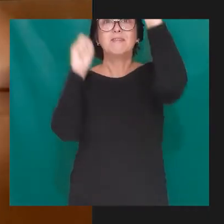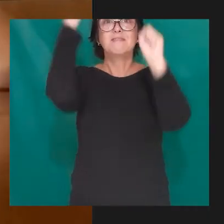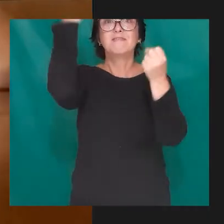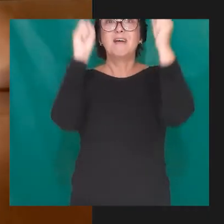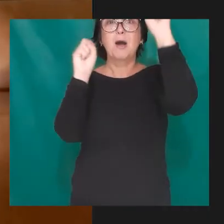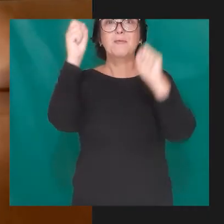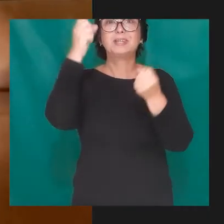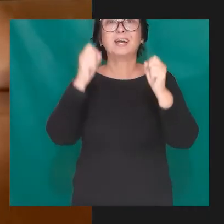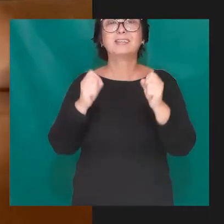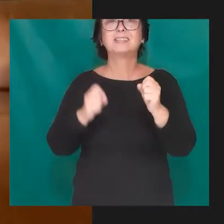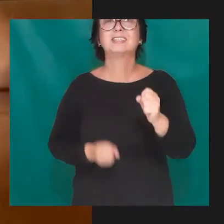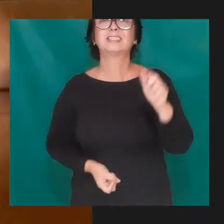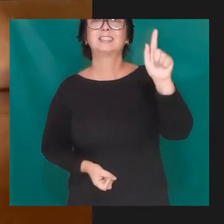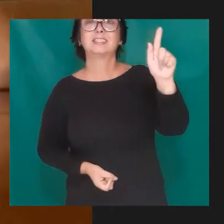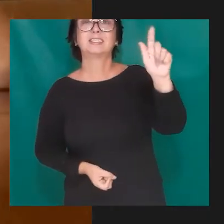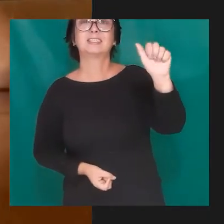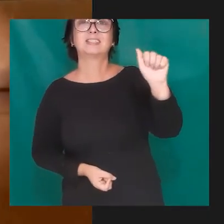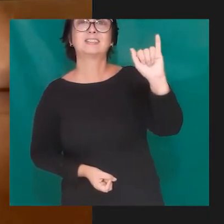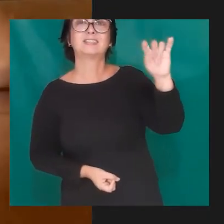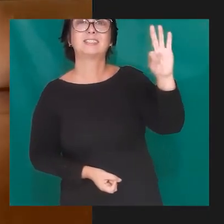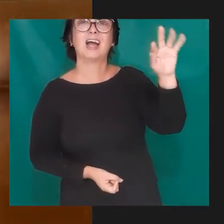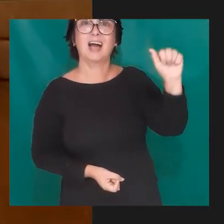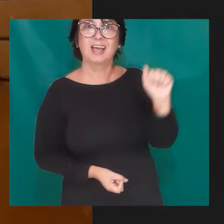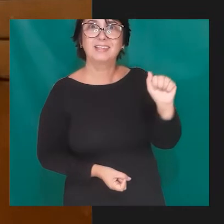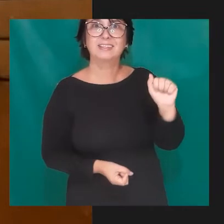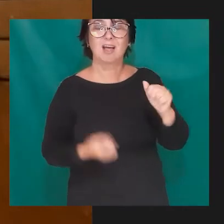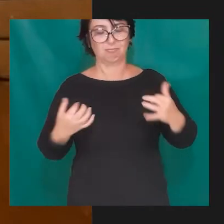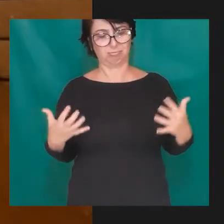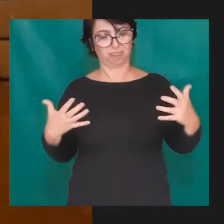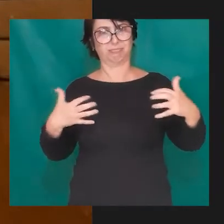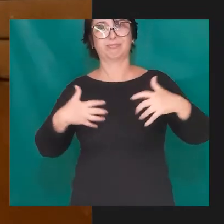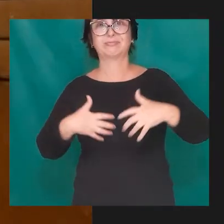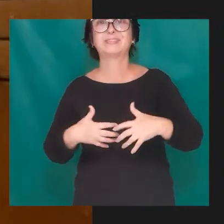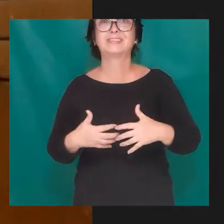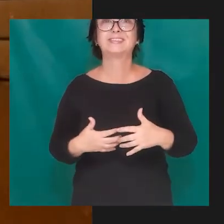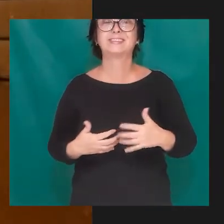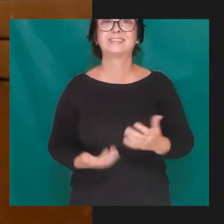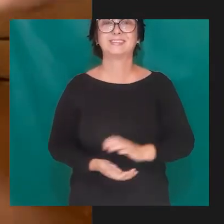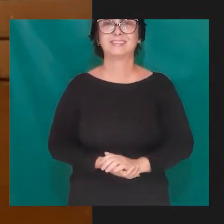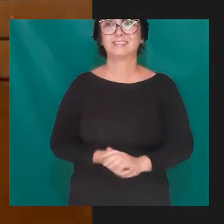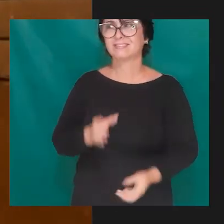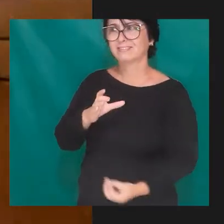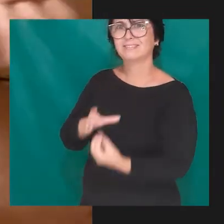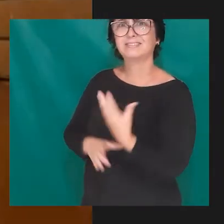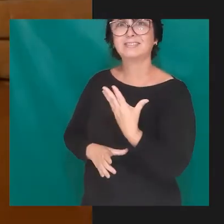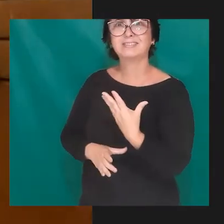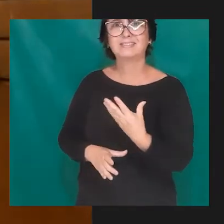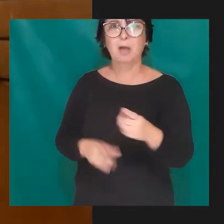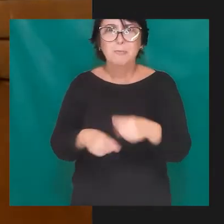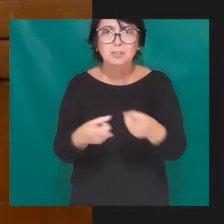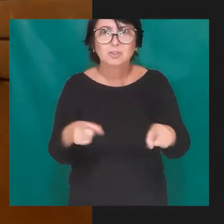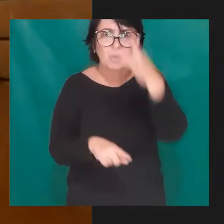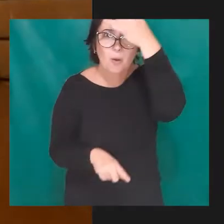Gaiteiros. Então, já chega a ser quase pretensioso, né? Como assim fábrica? Fabricar gaiteiros? Fabricar figura, tocador? Não.